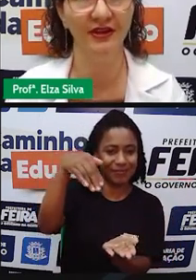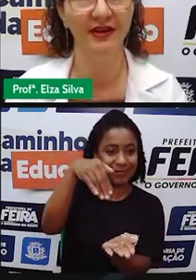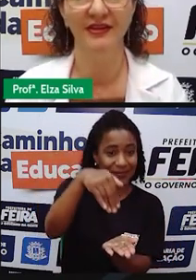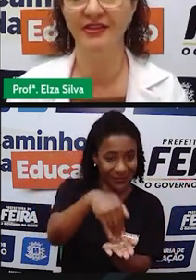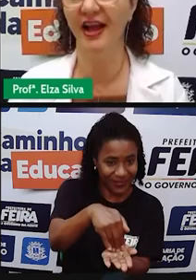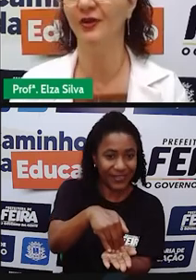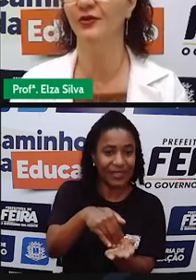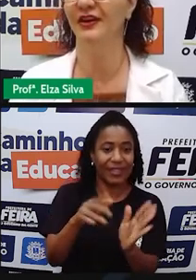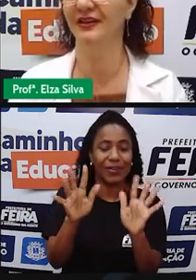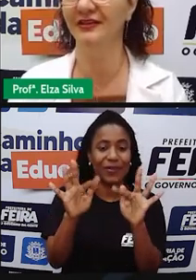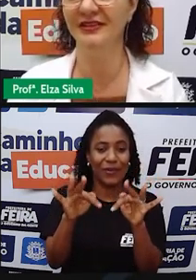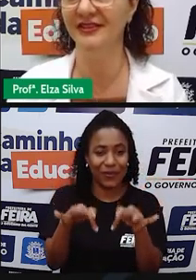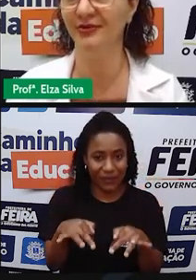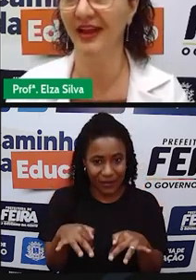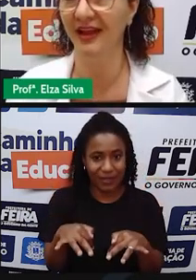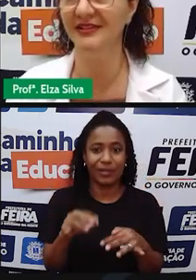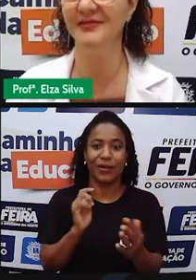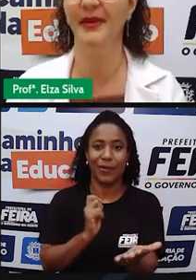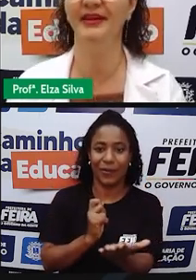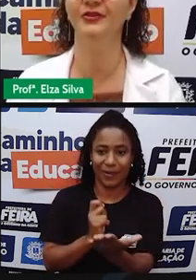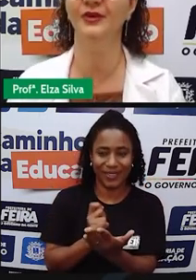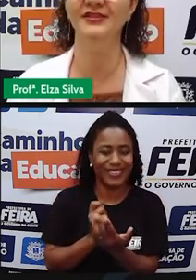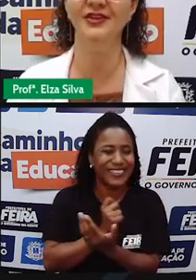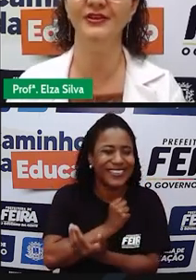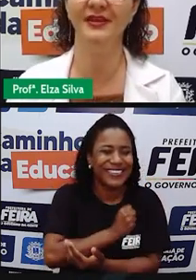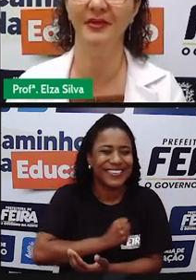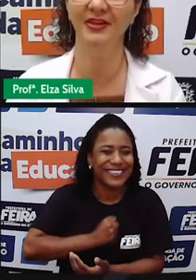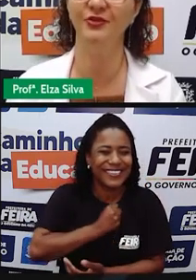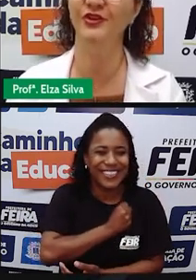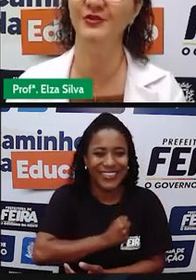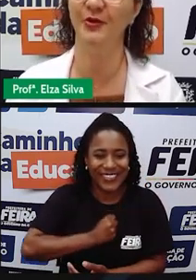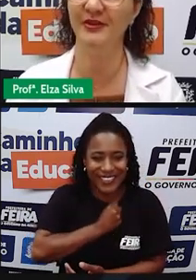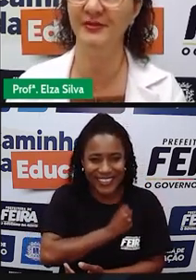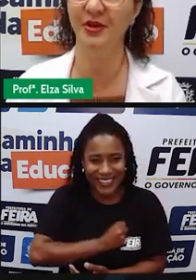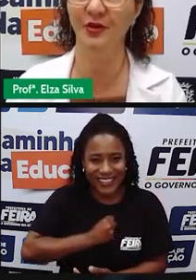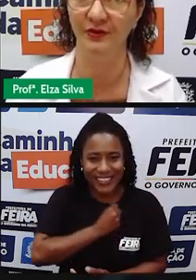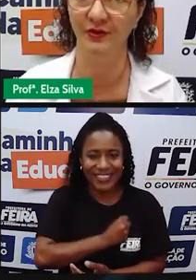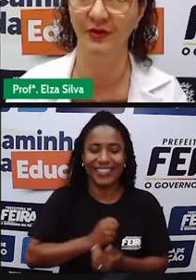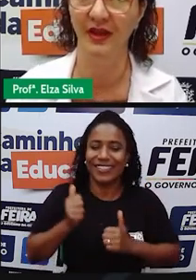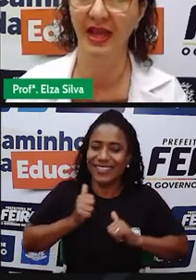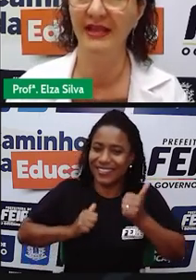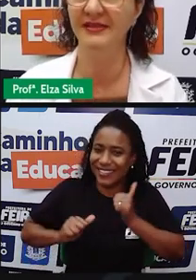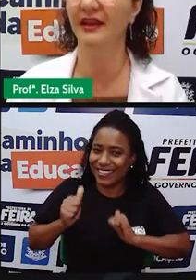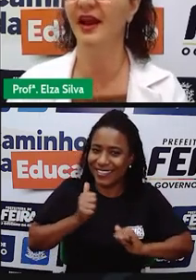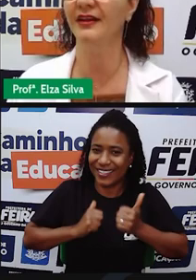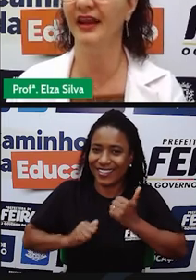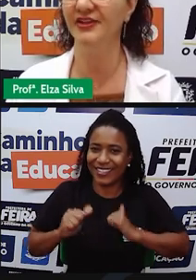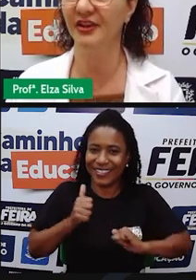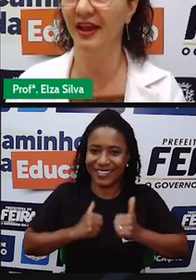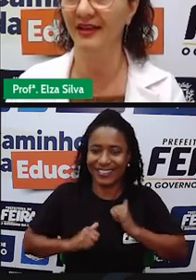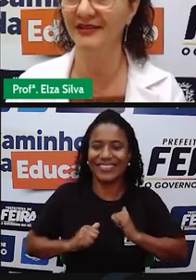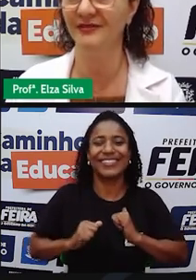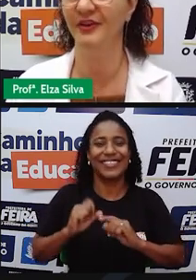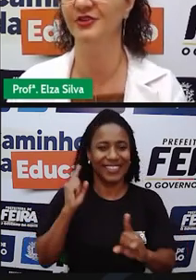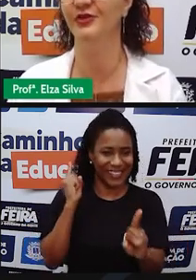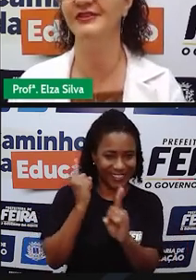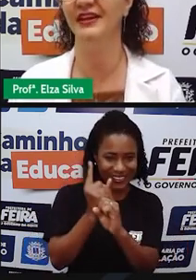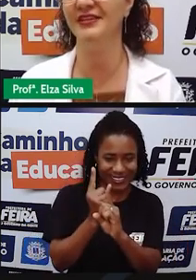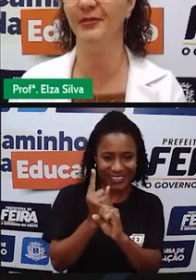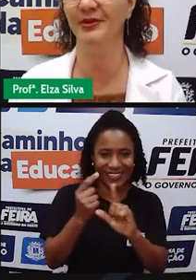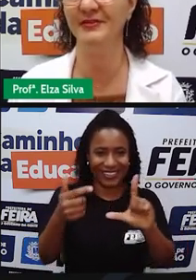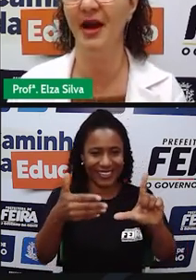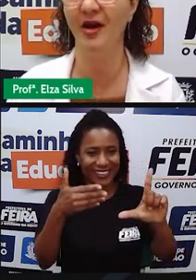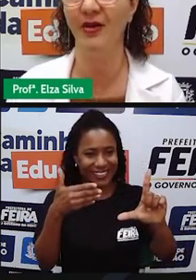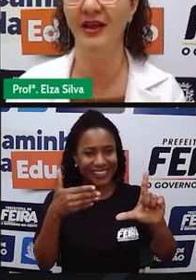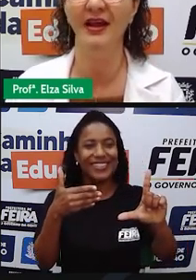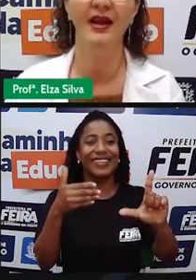hoje, já com grande saudade, esperando ansiosamente o nosso próximo encontro. See you next class. Vejo vocês